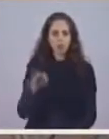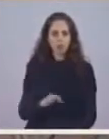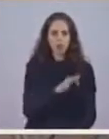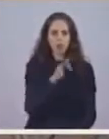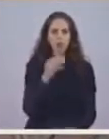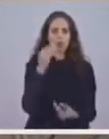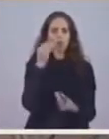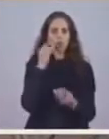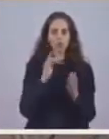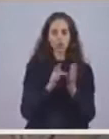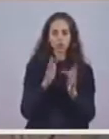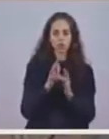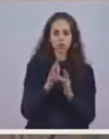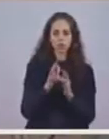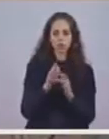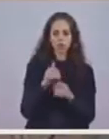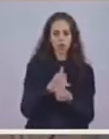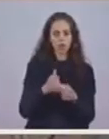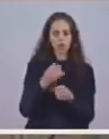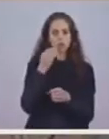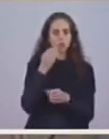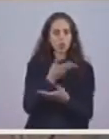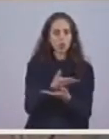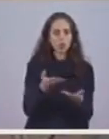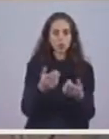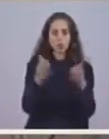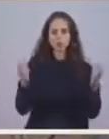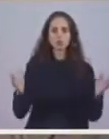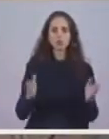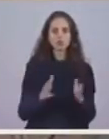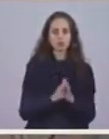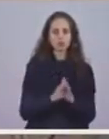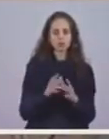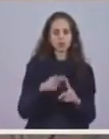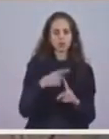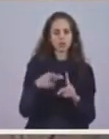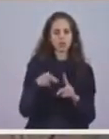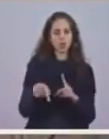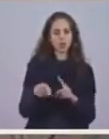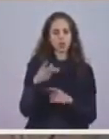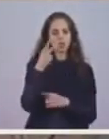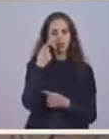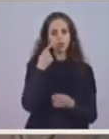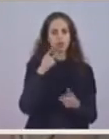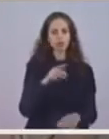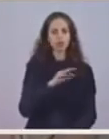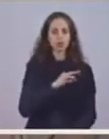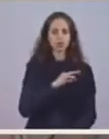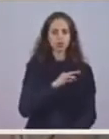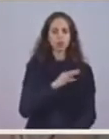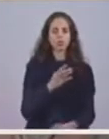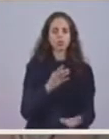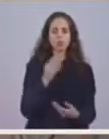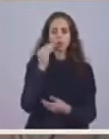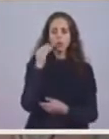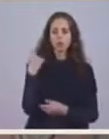Como vão os cristãos desta nossa ilha? Como vamos todos celebrar este ano a ressurreição do Senhor? Como